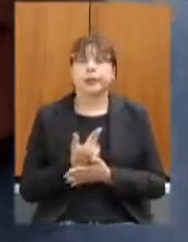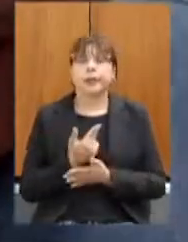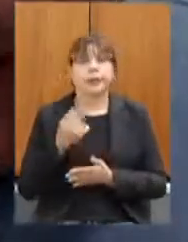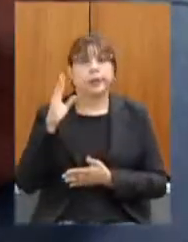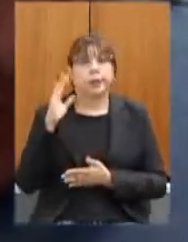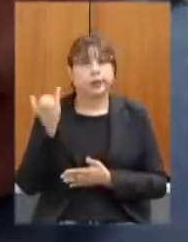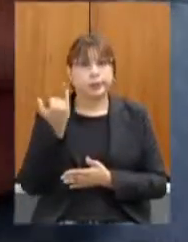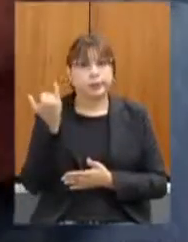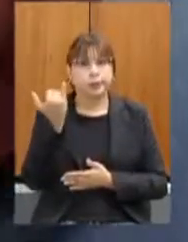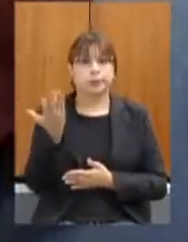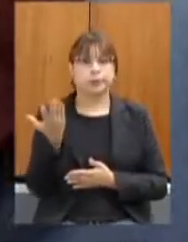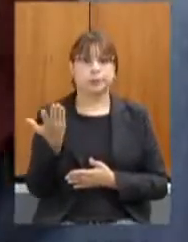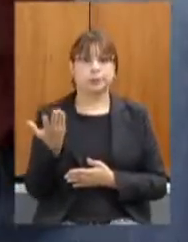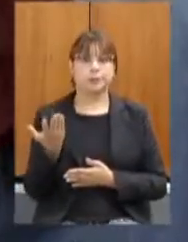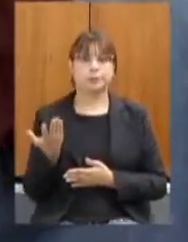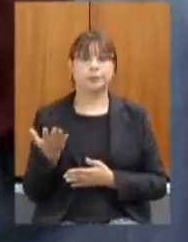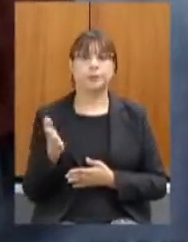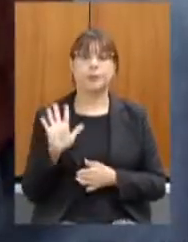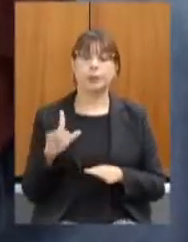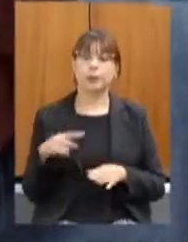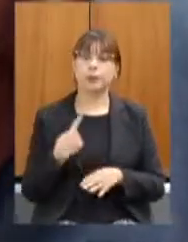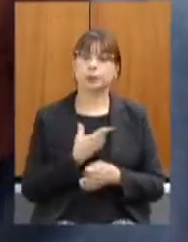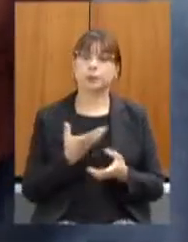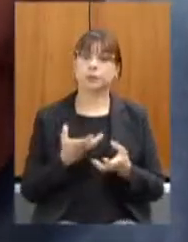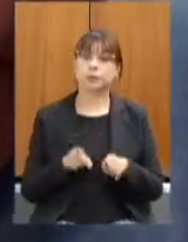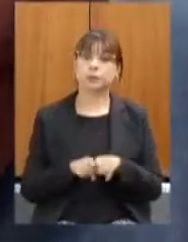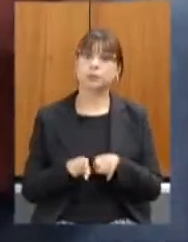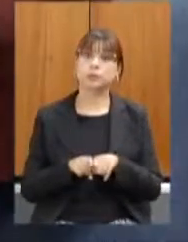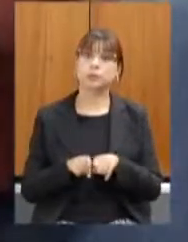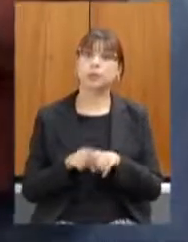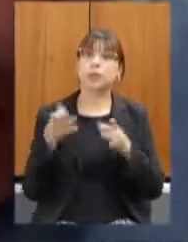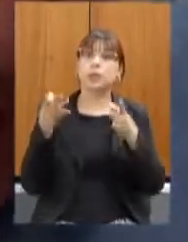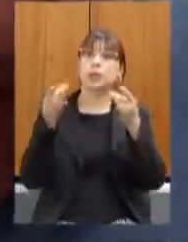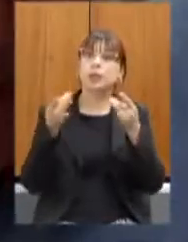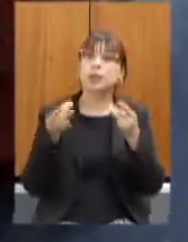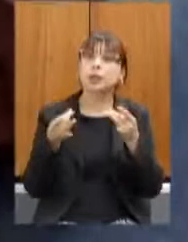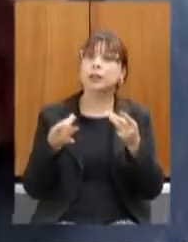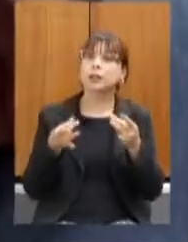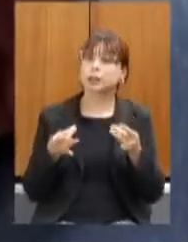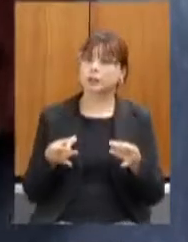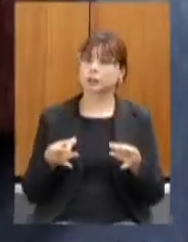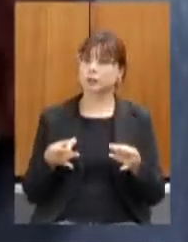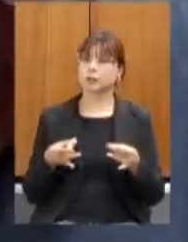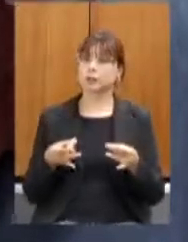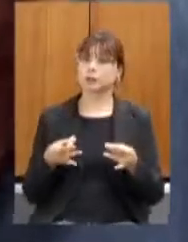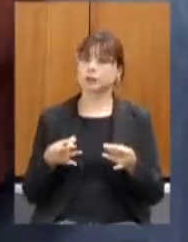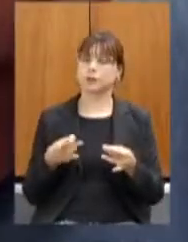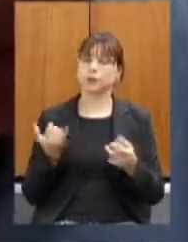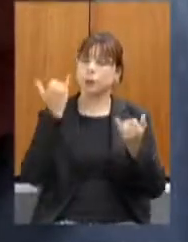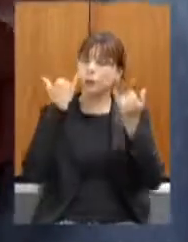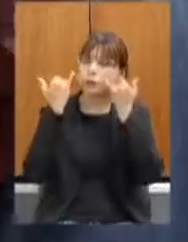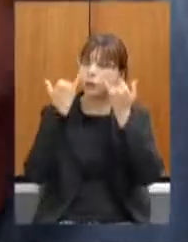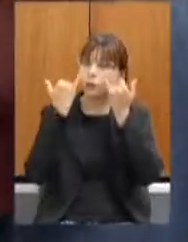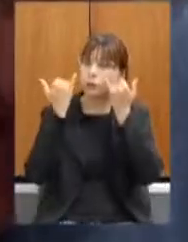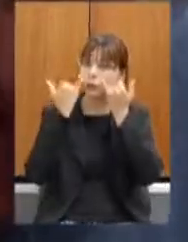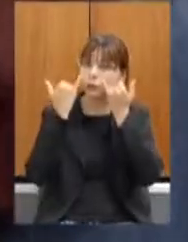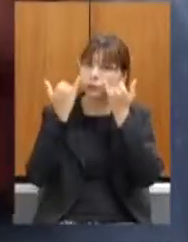também explicar as mortes mas o que nós queremos é assim um detalhamento maior né informações